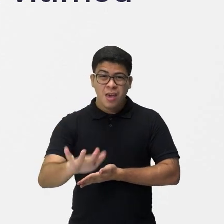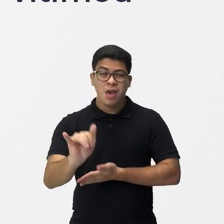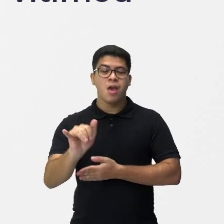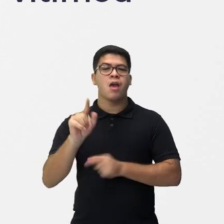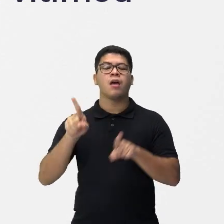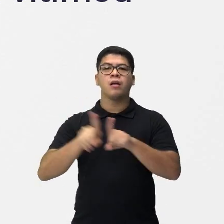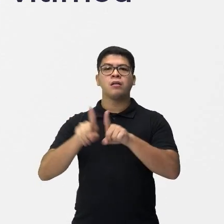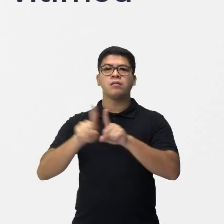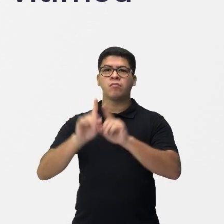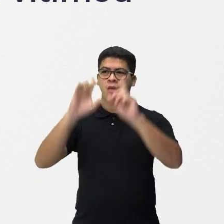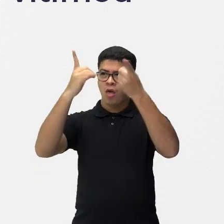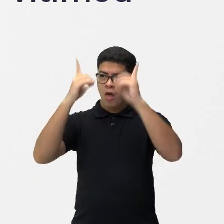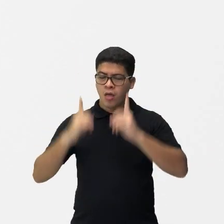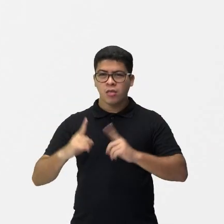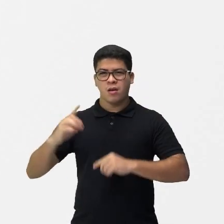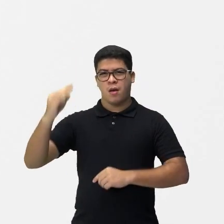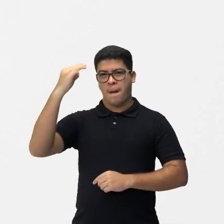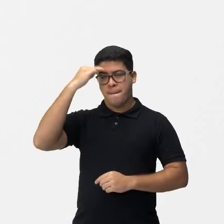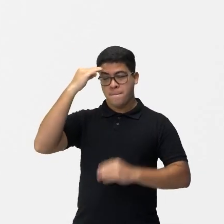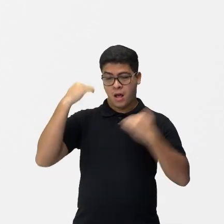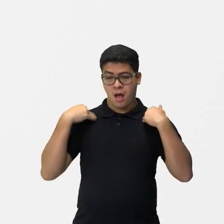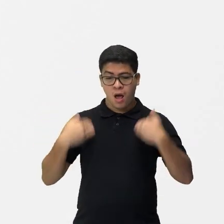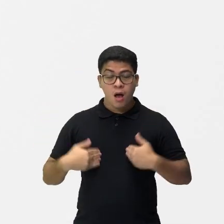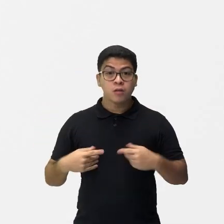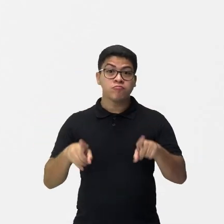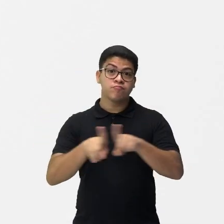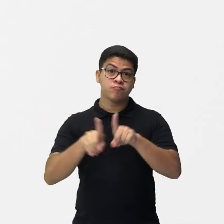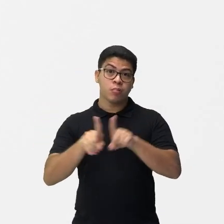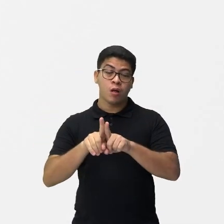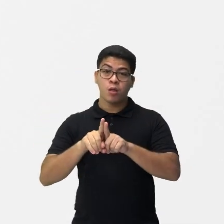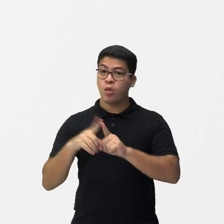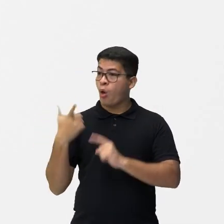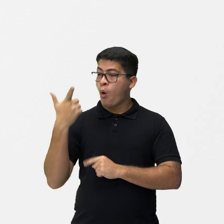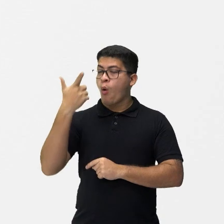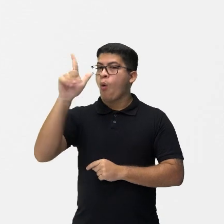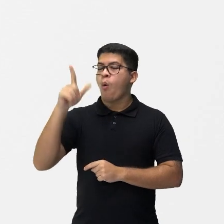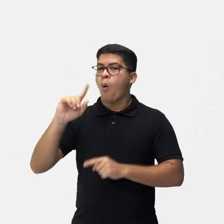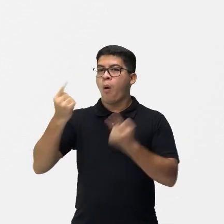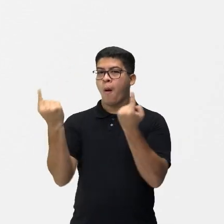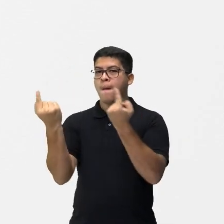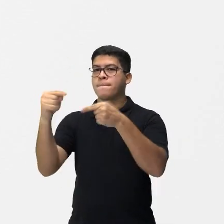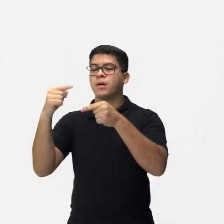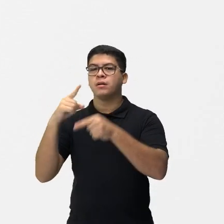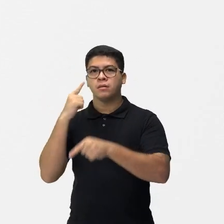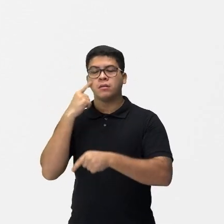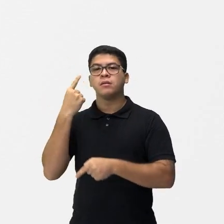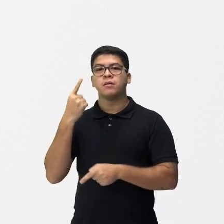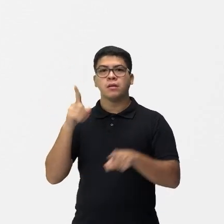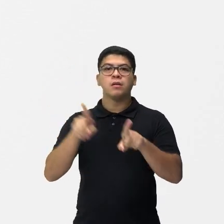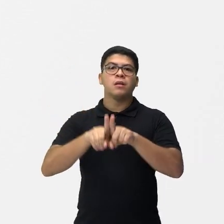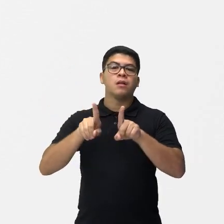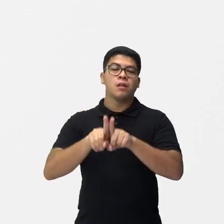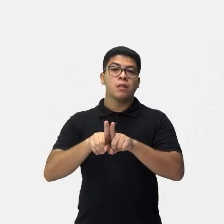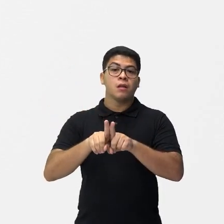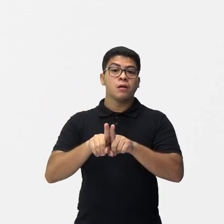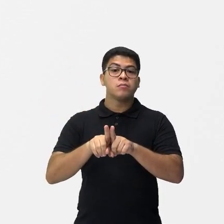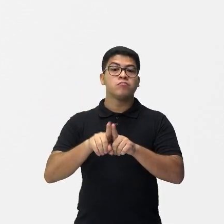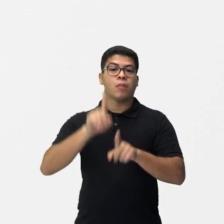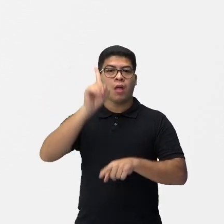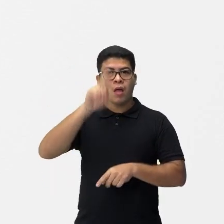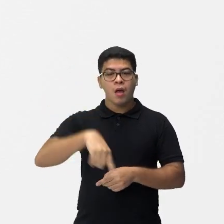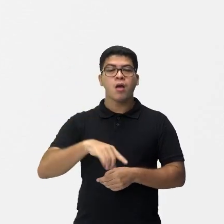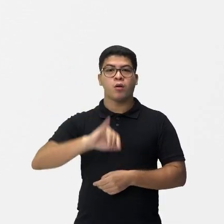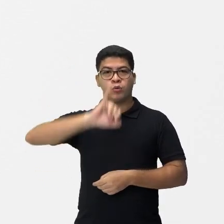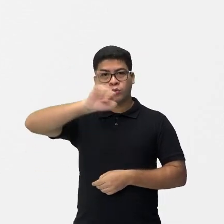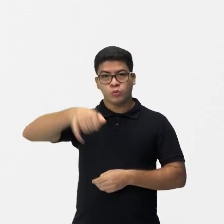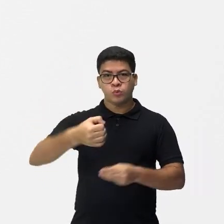Jeová, deficientes físicos e mentais e opositores políticos. De toda forma, o grupo que mais foi vitimado no Holocausto foi